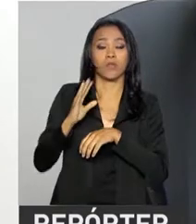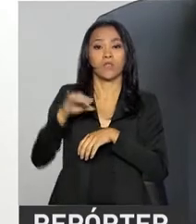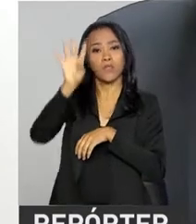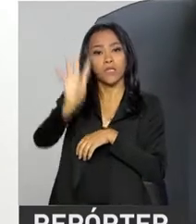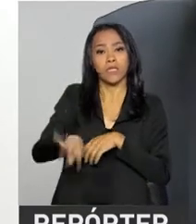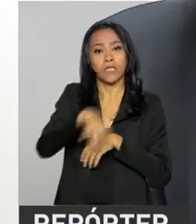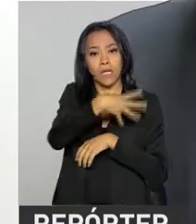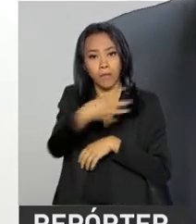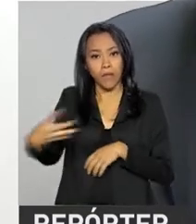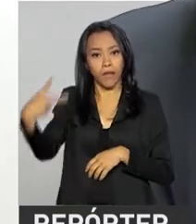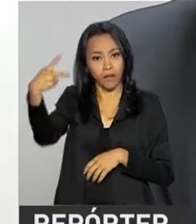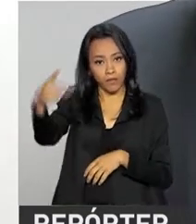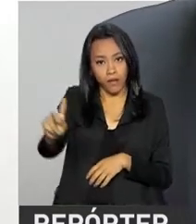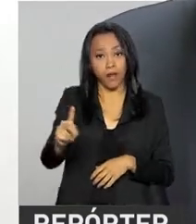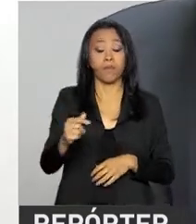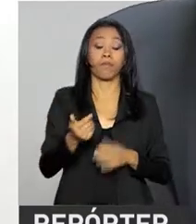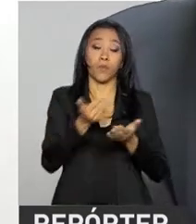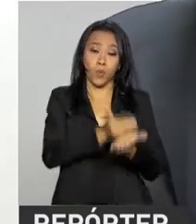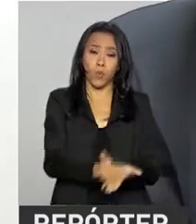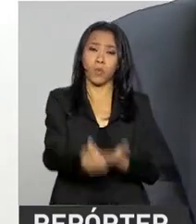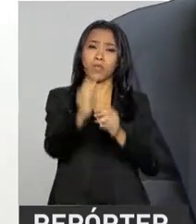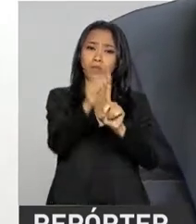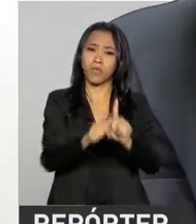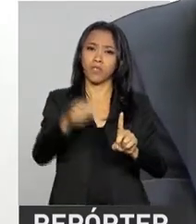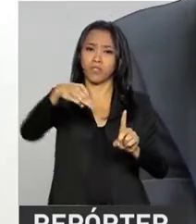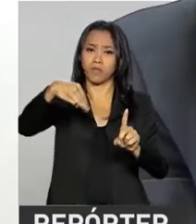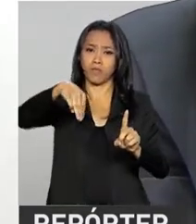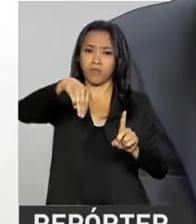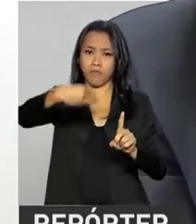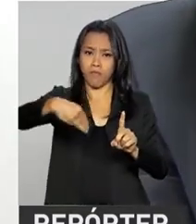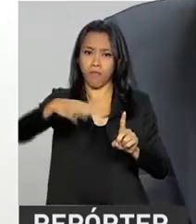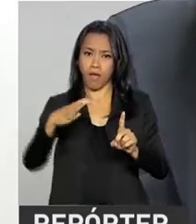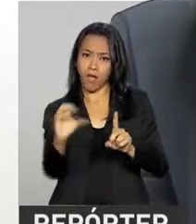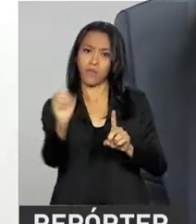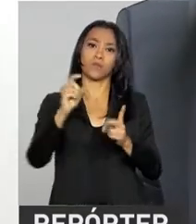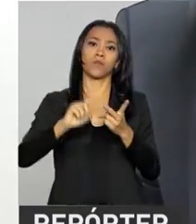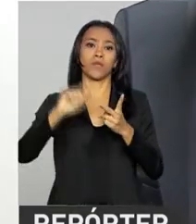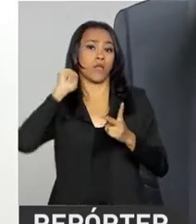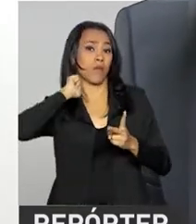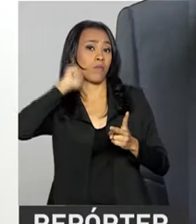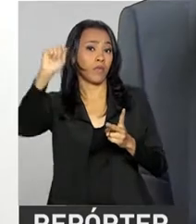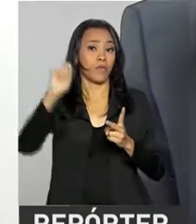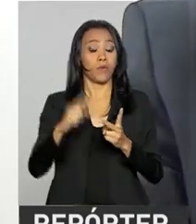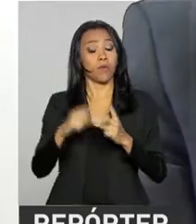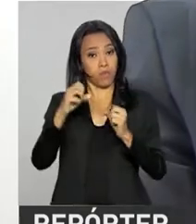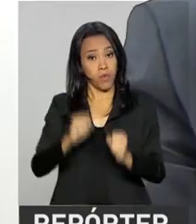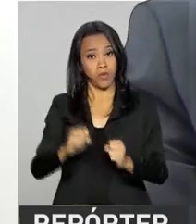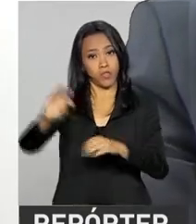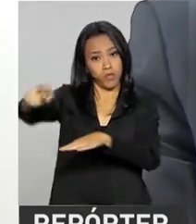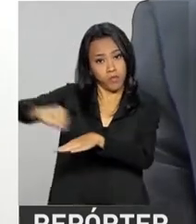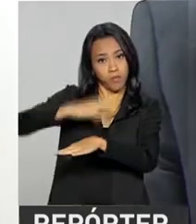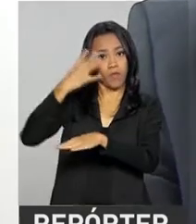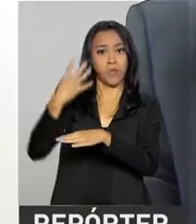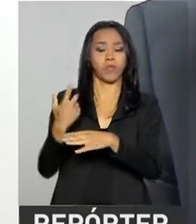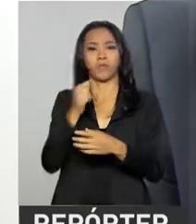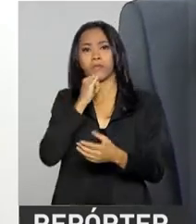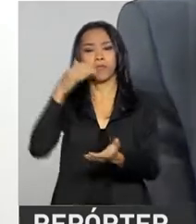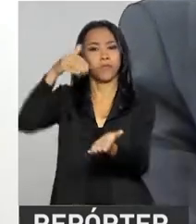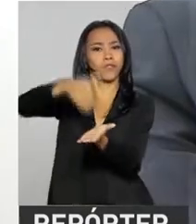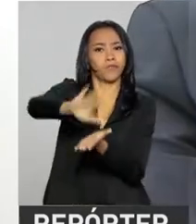a partir de março março e abril ela vai estar informando eventos não periódicos são as admissões demissões